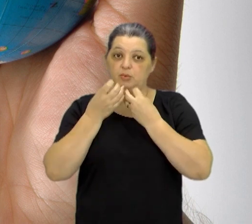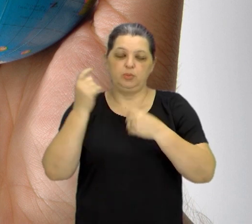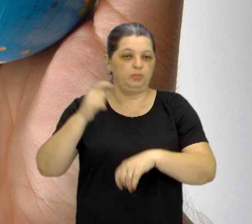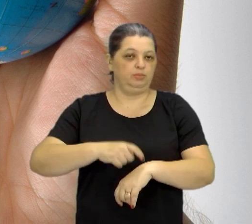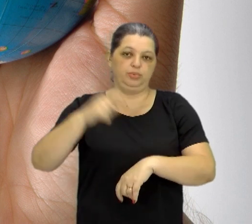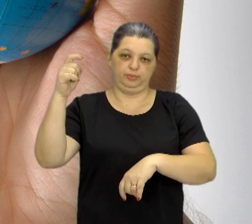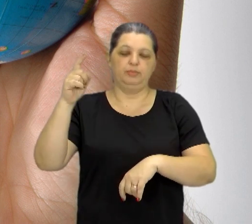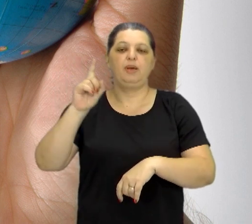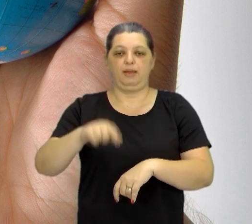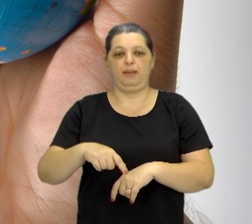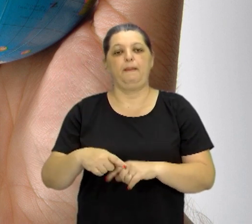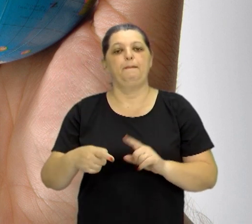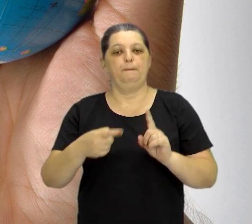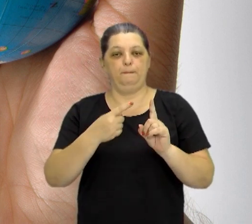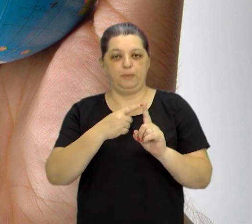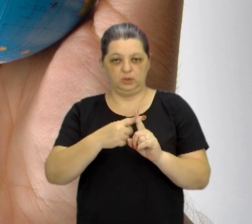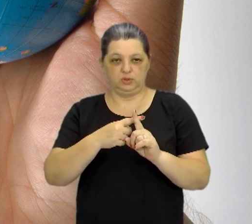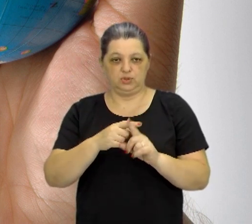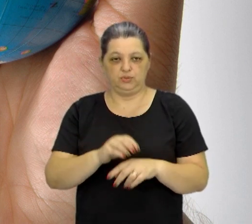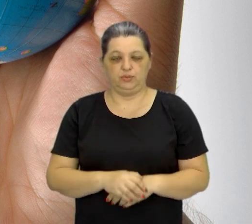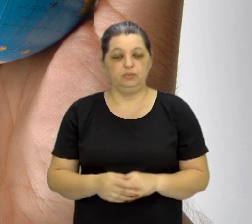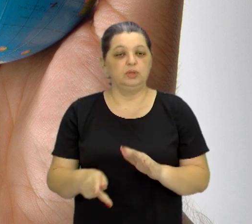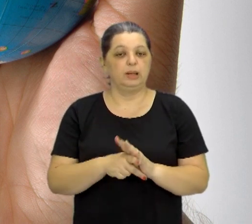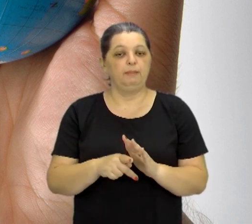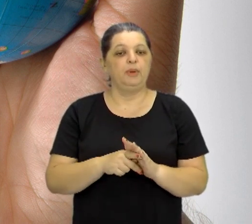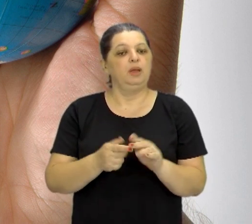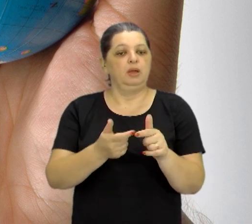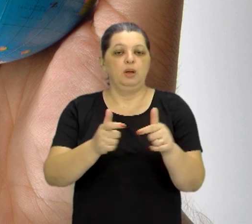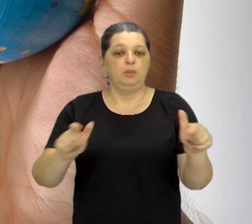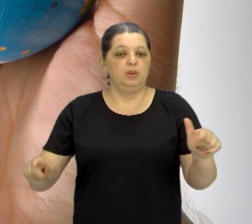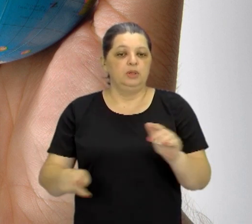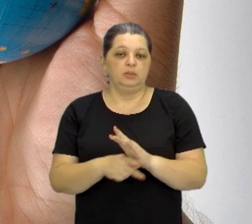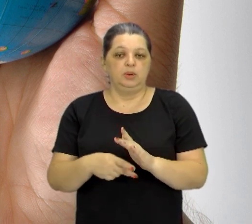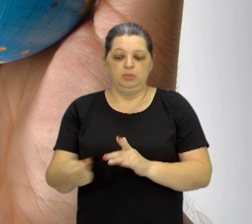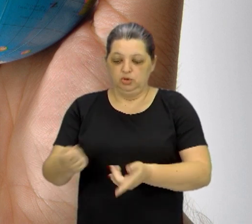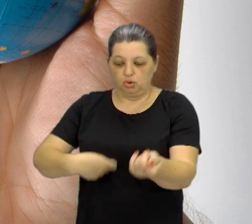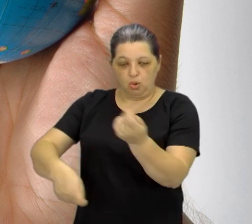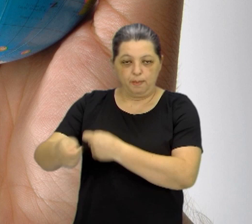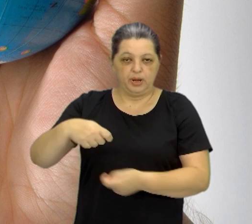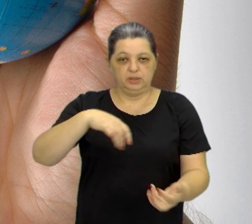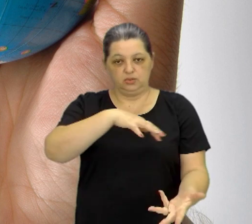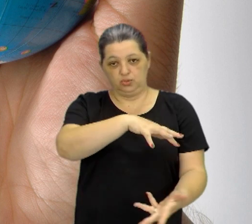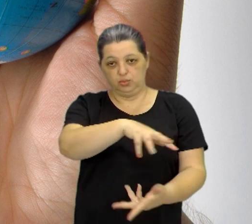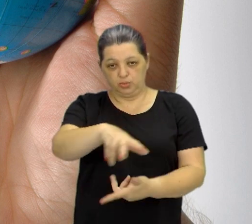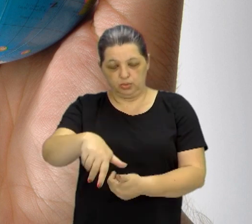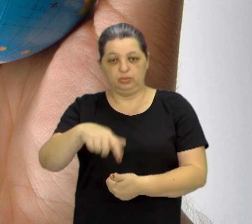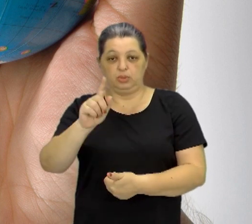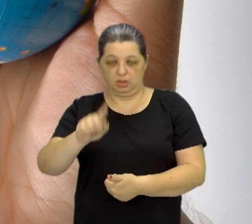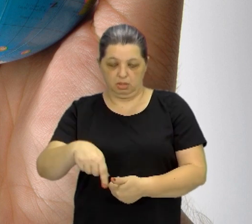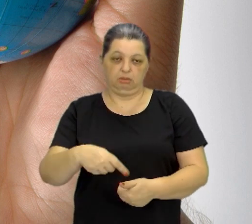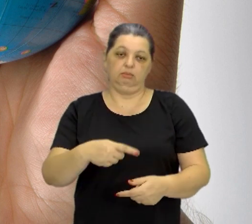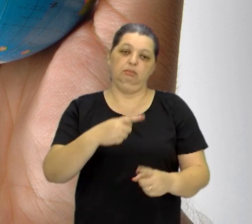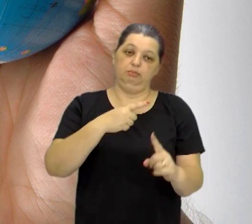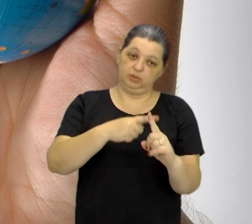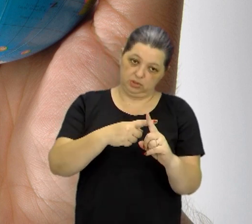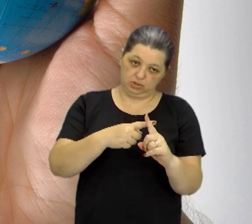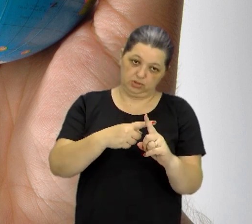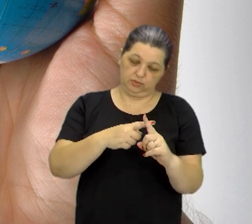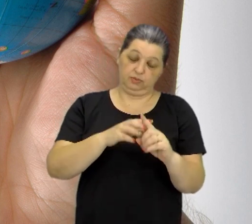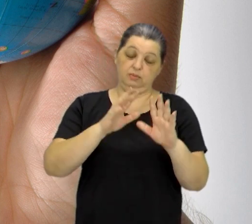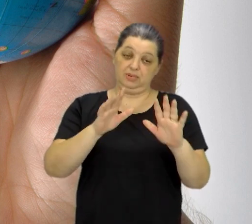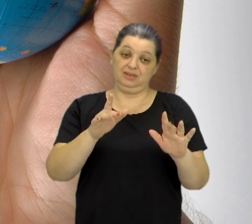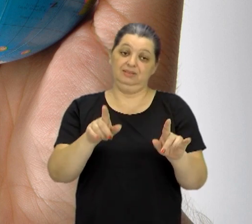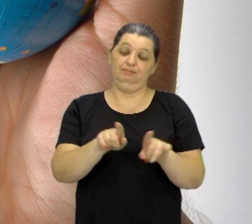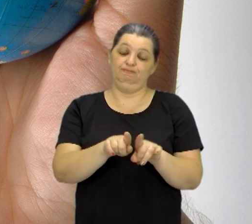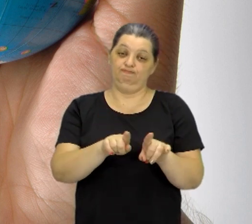bem positivo. Aumento do comércio mundial. A gente precisa pensar que esse comércio mundial é positivo economicamente, mas nós temos